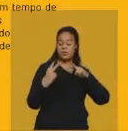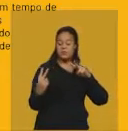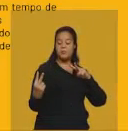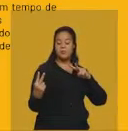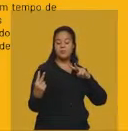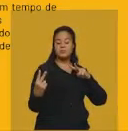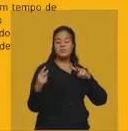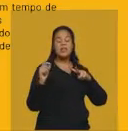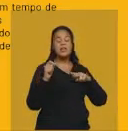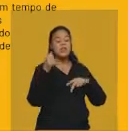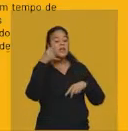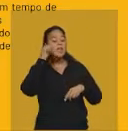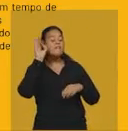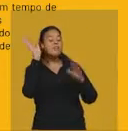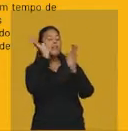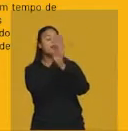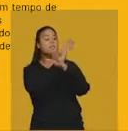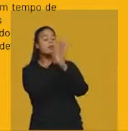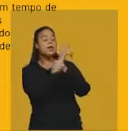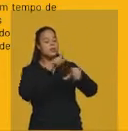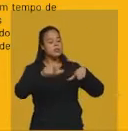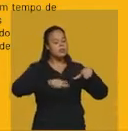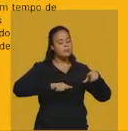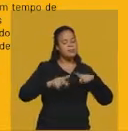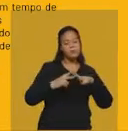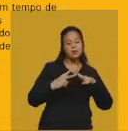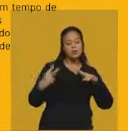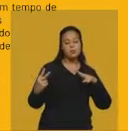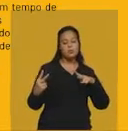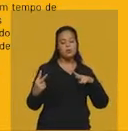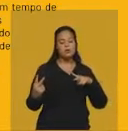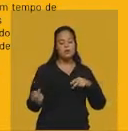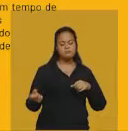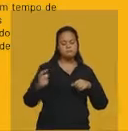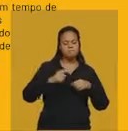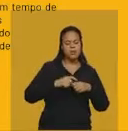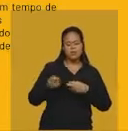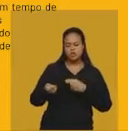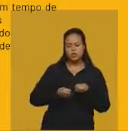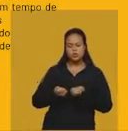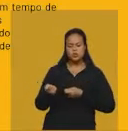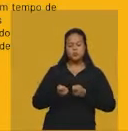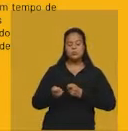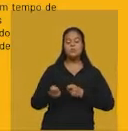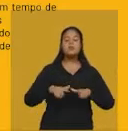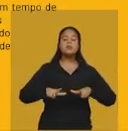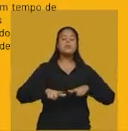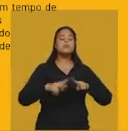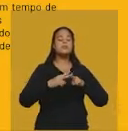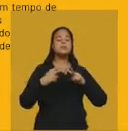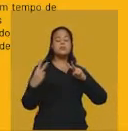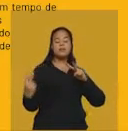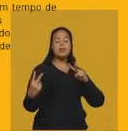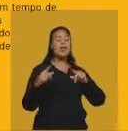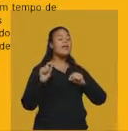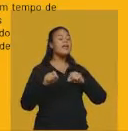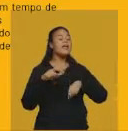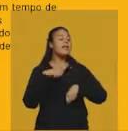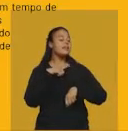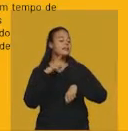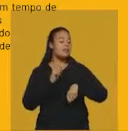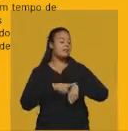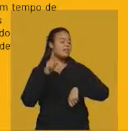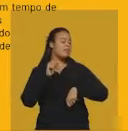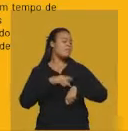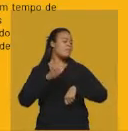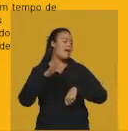evita distração? Os trabalhadores remotos. Quem recupera uma sensação de controle? Os trabalhadores remotos. Quem tem mais tempo para se